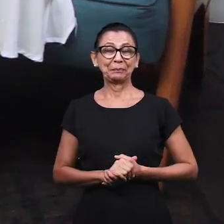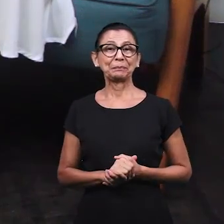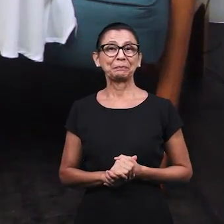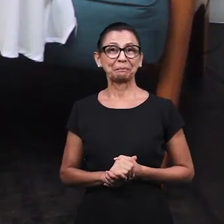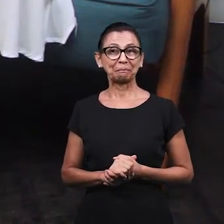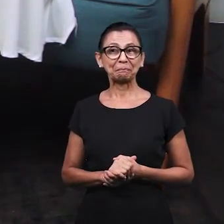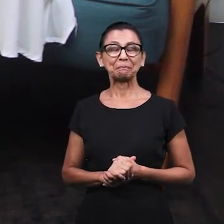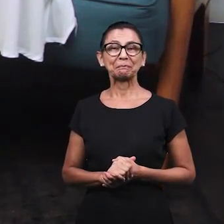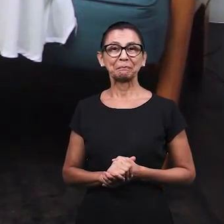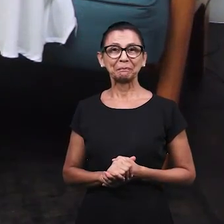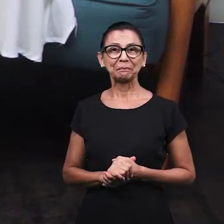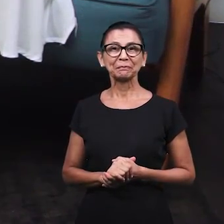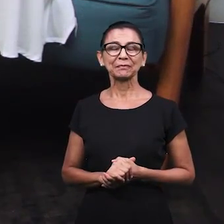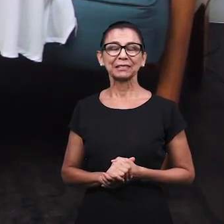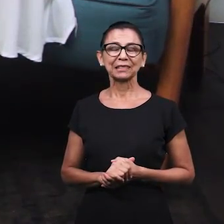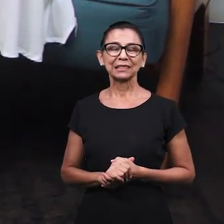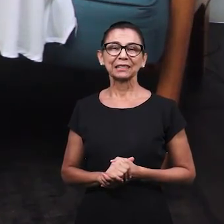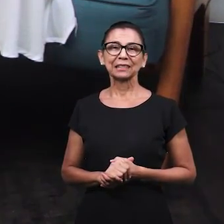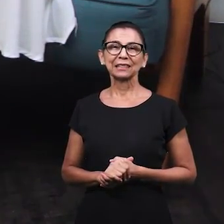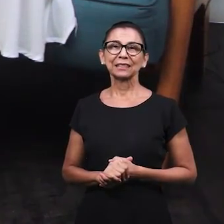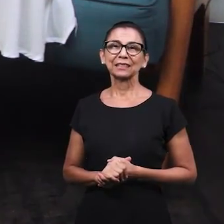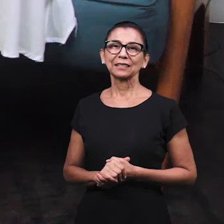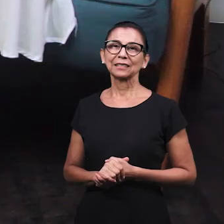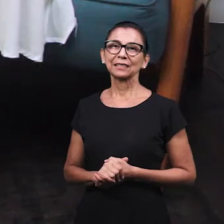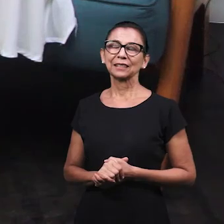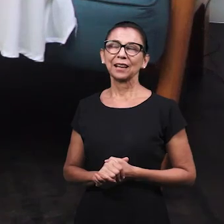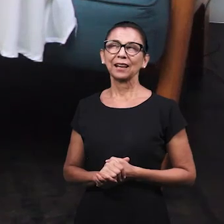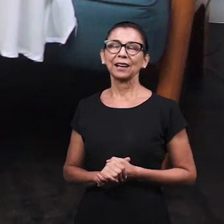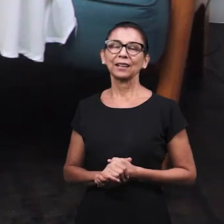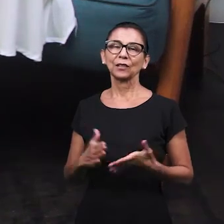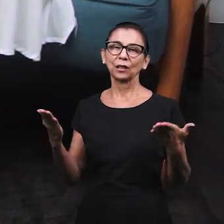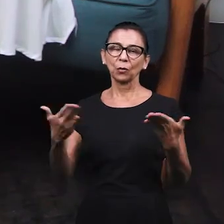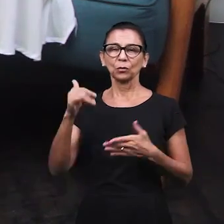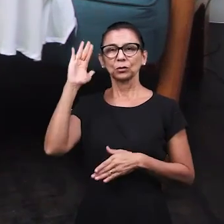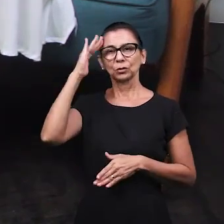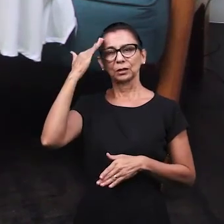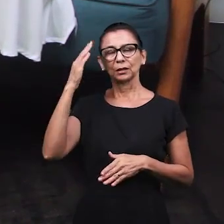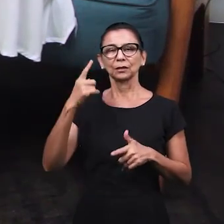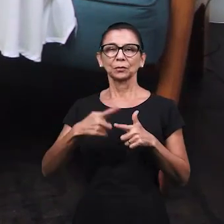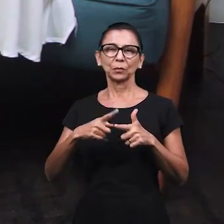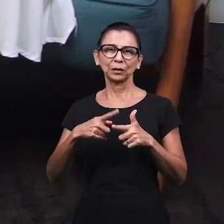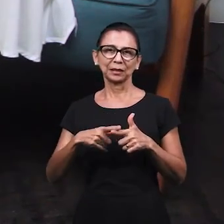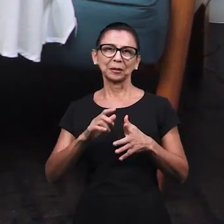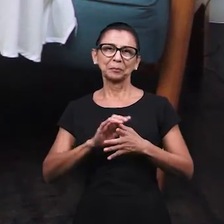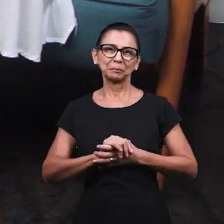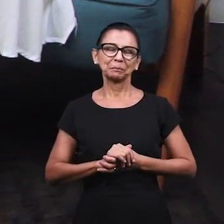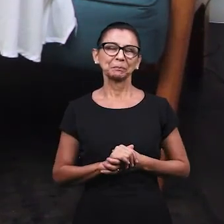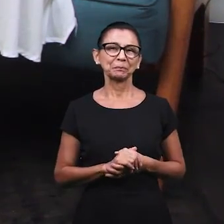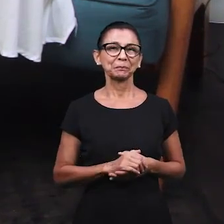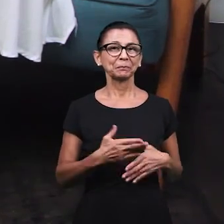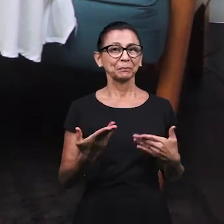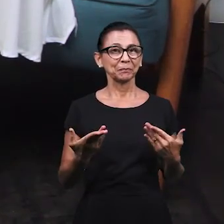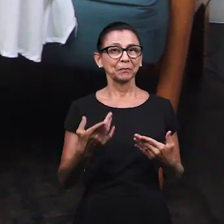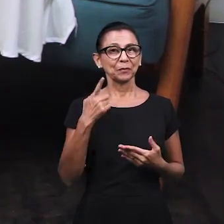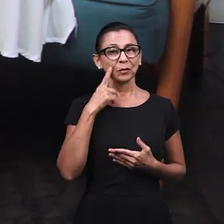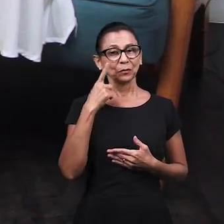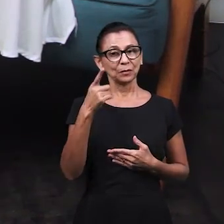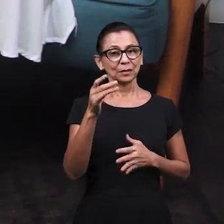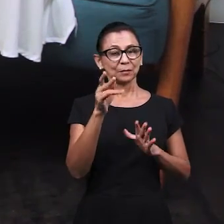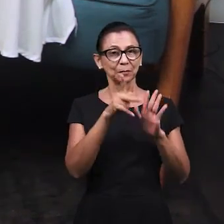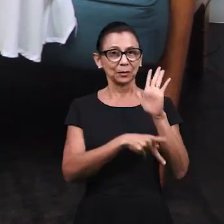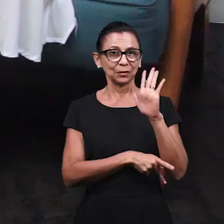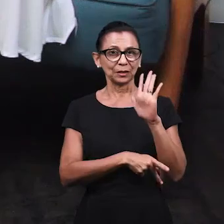Mas não era isso que o Senhor queria para mim. E eu só descobri isso quando eu recebi essa proposta do programa. Glória a Jesus. O